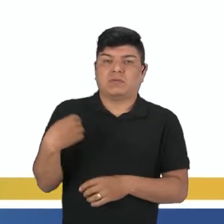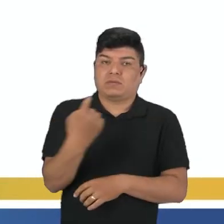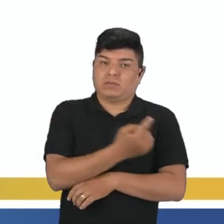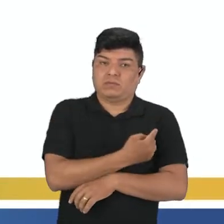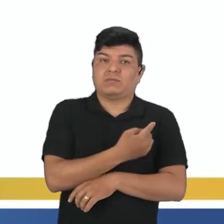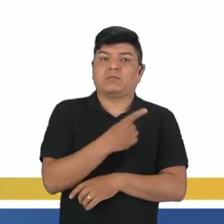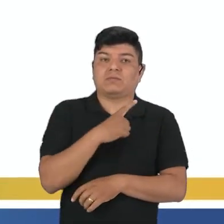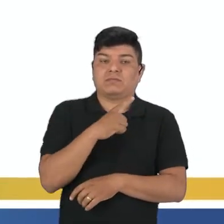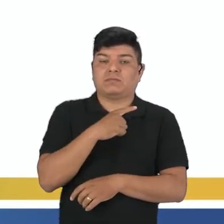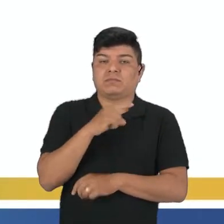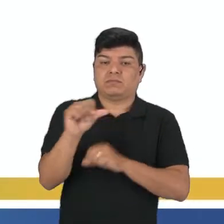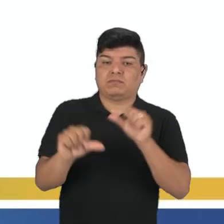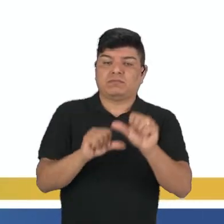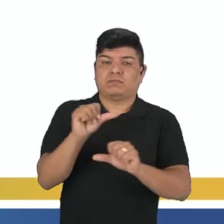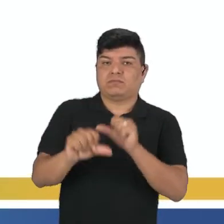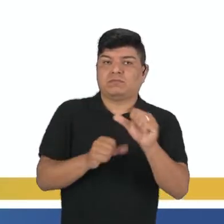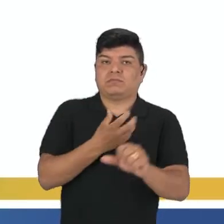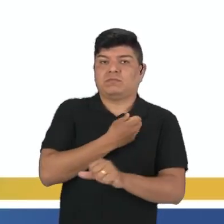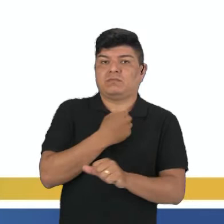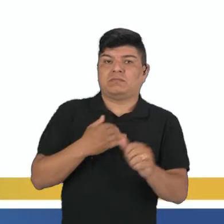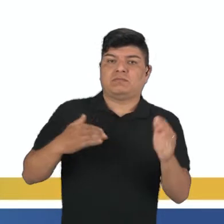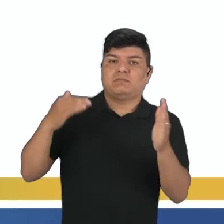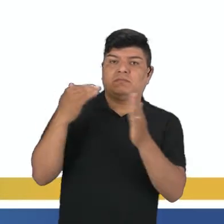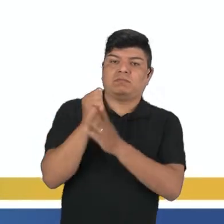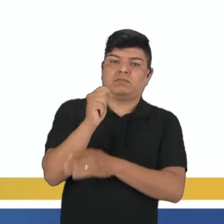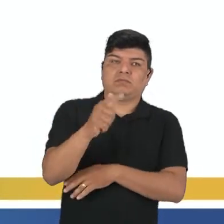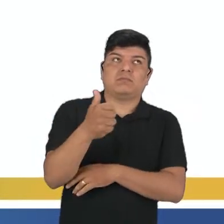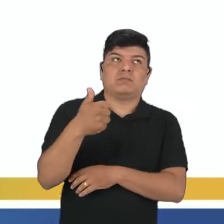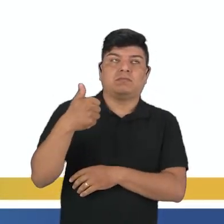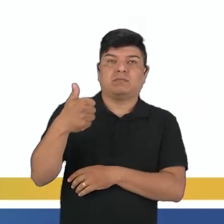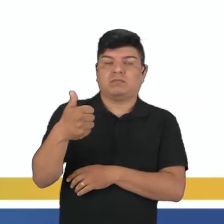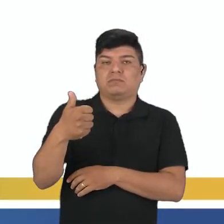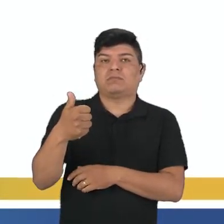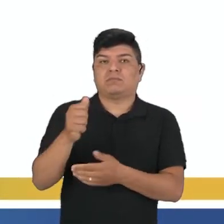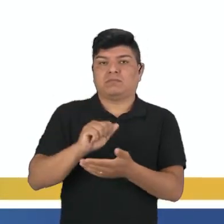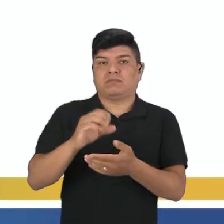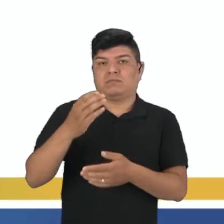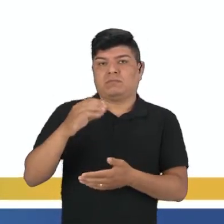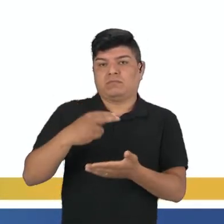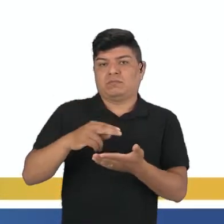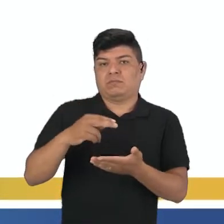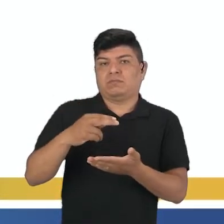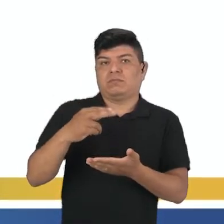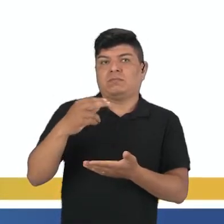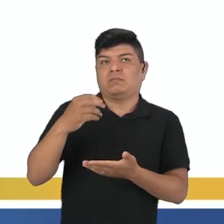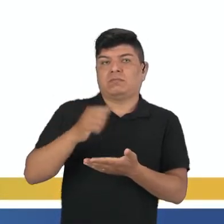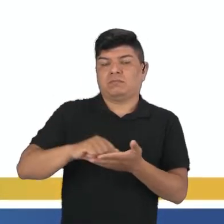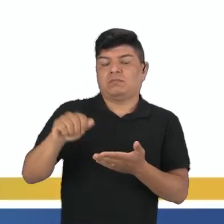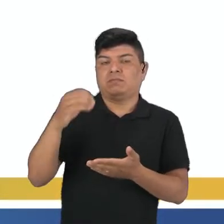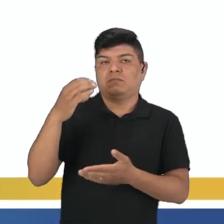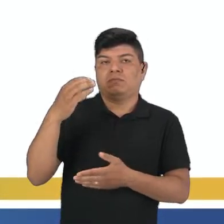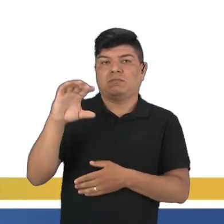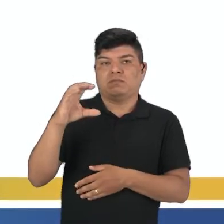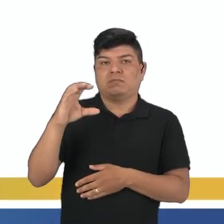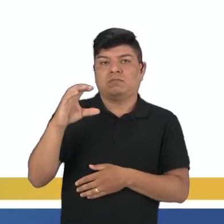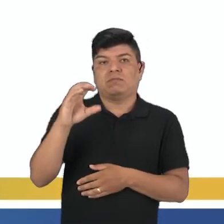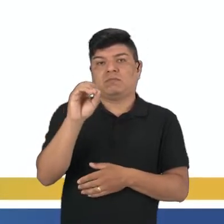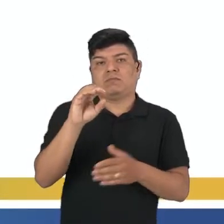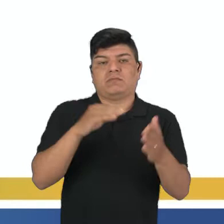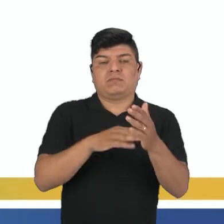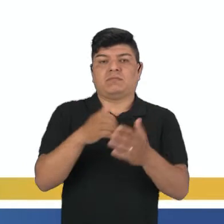gente, nós vamos converter números que são maiores do que 1 para a notação científica ou números que estão entre 0 e